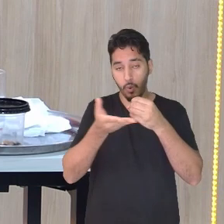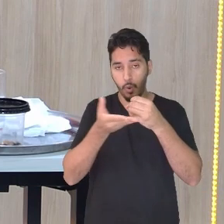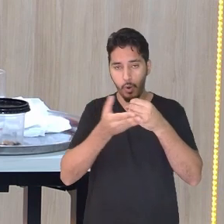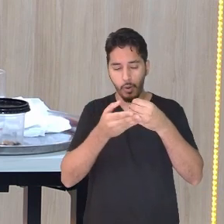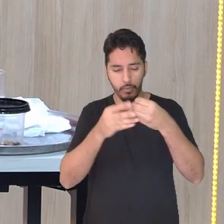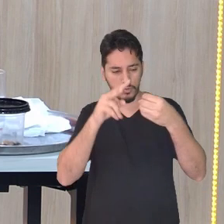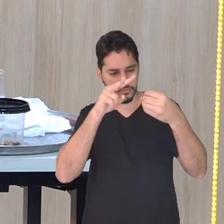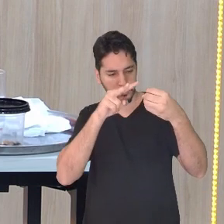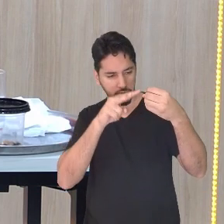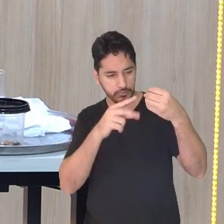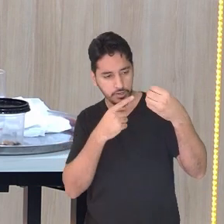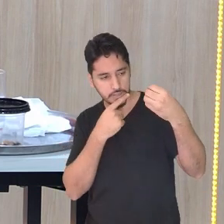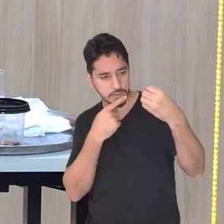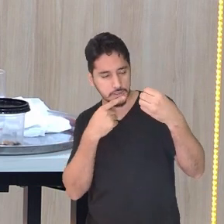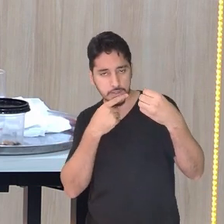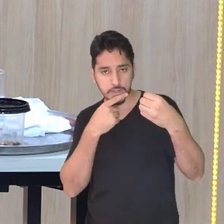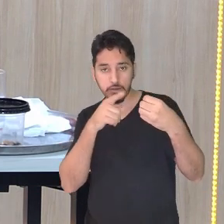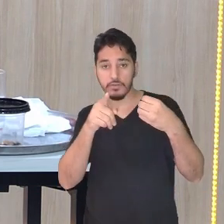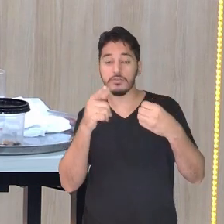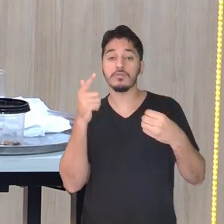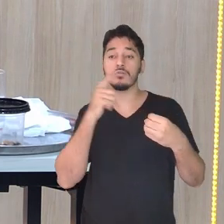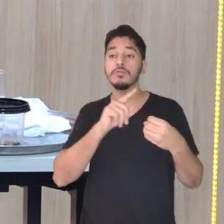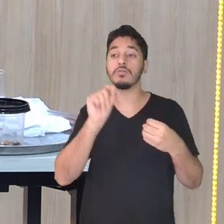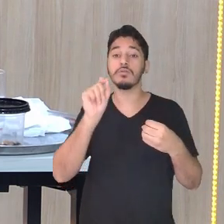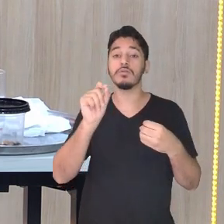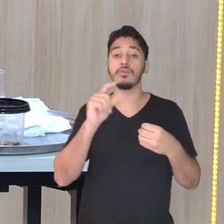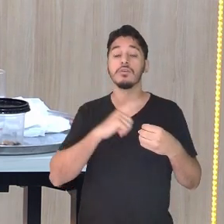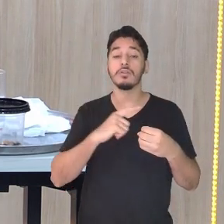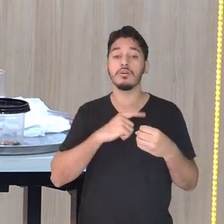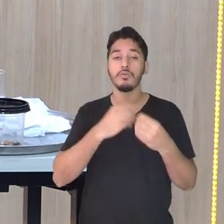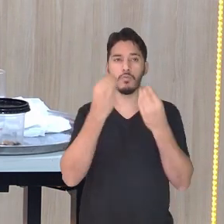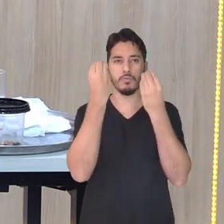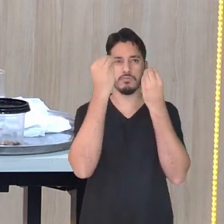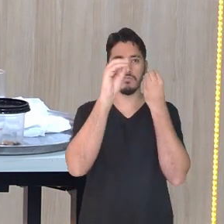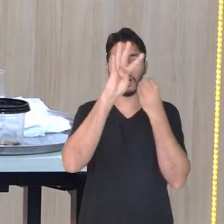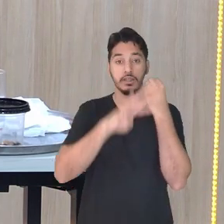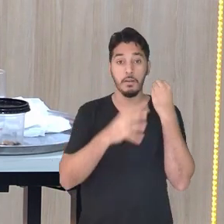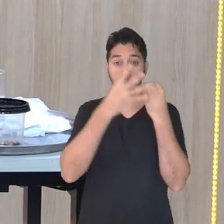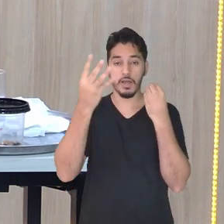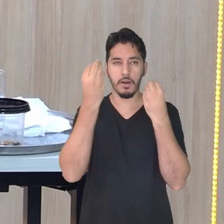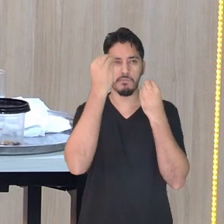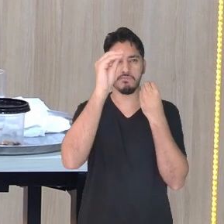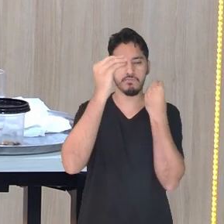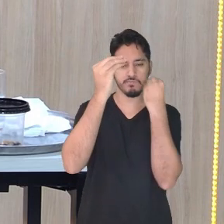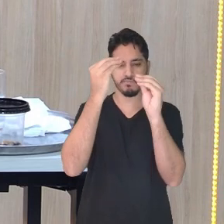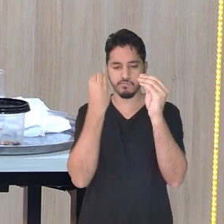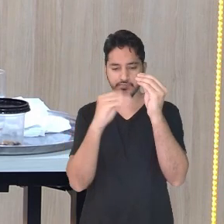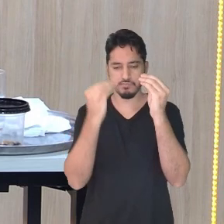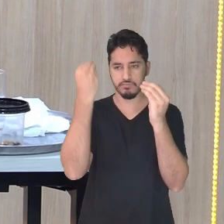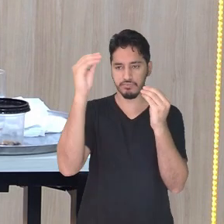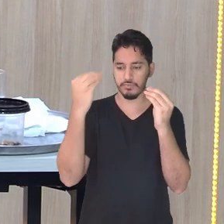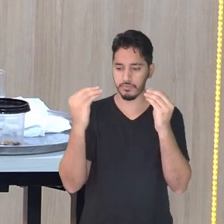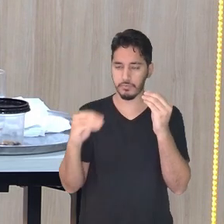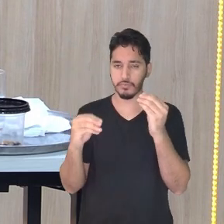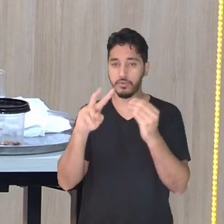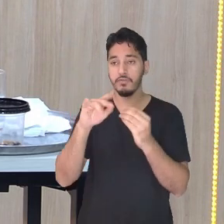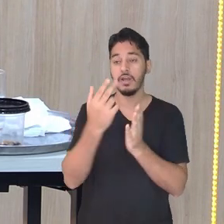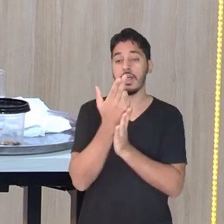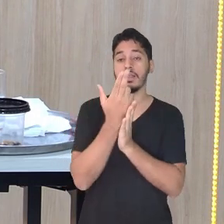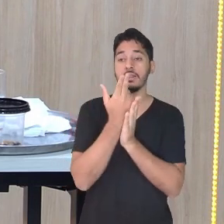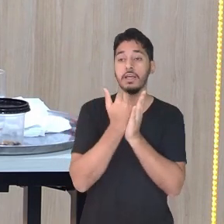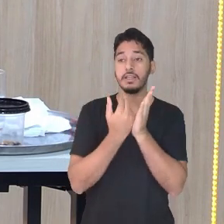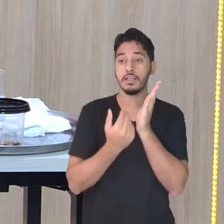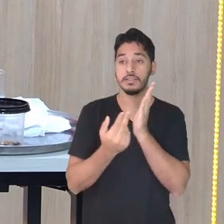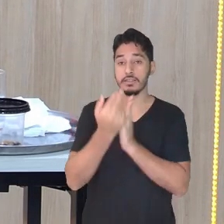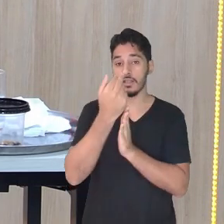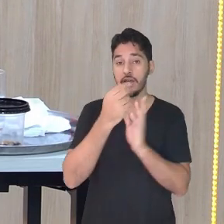copo de laboratório, vocês têm como preencher, né, esse quadrinho. Então, vocês vão desenhar e